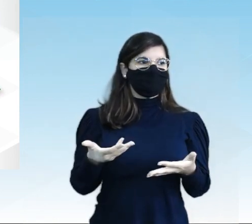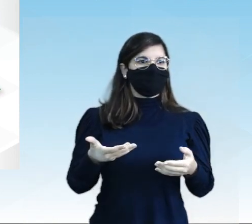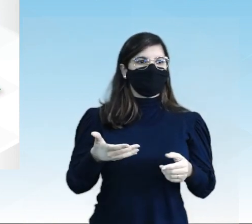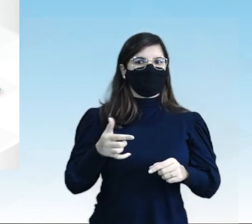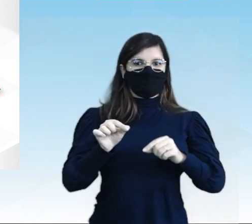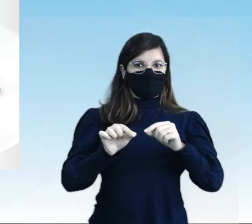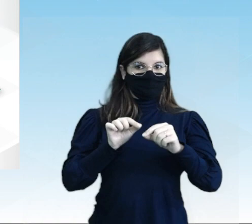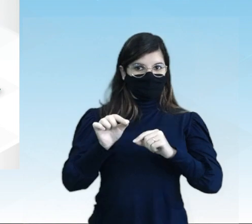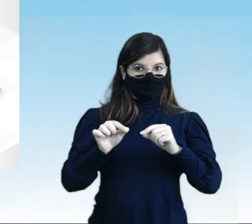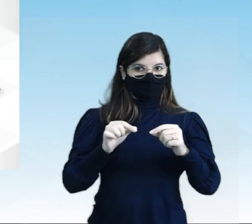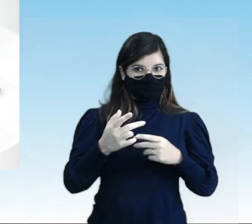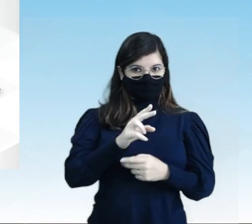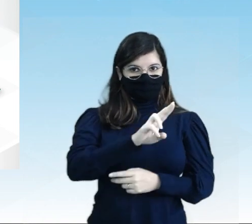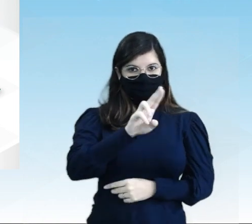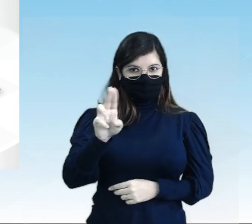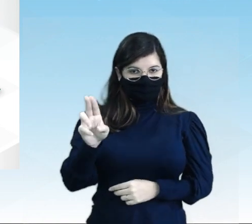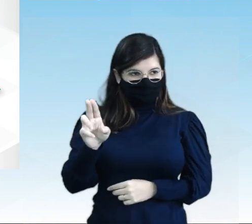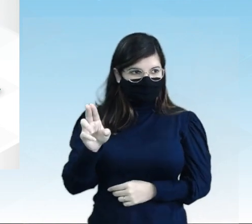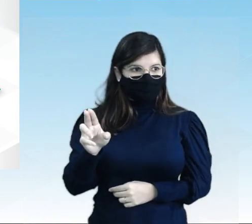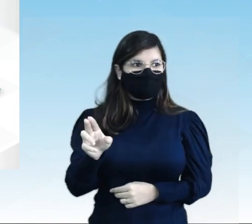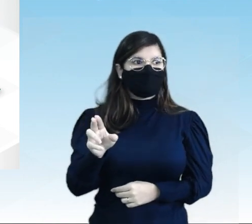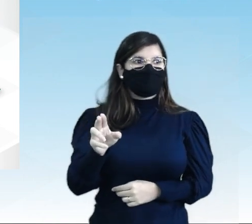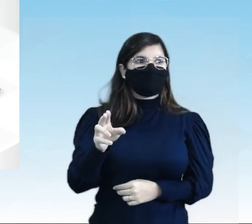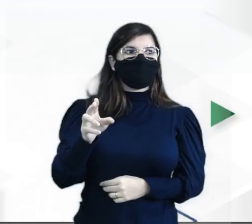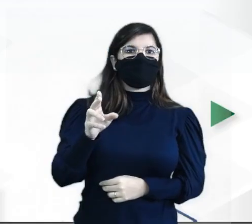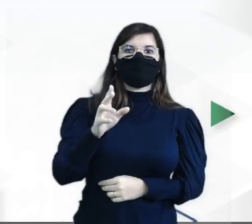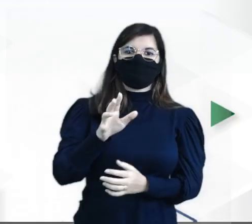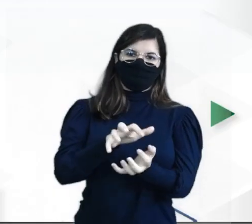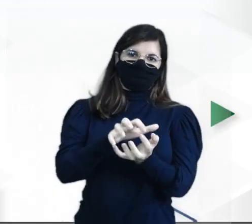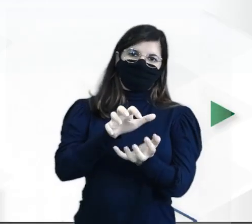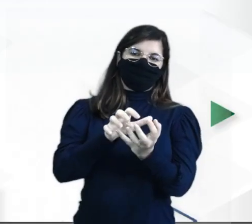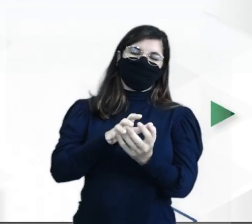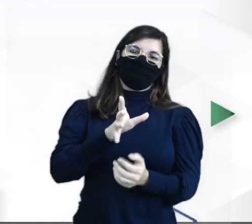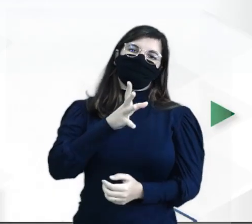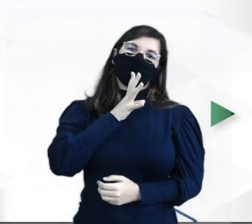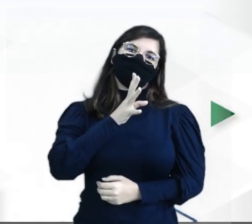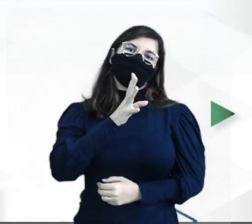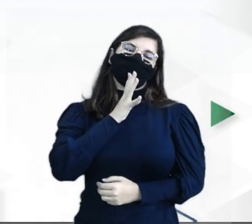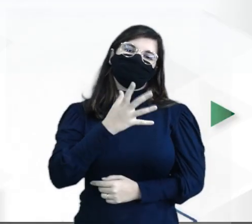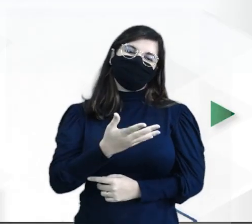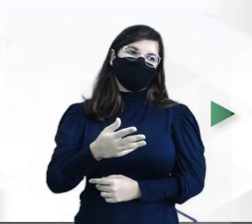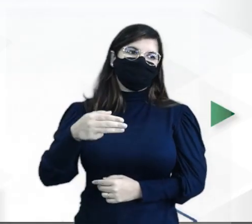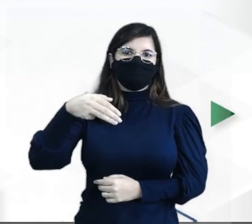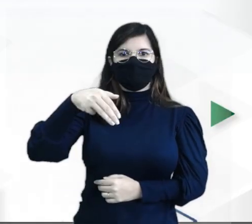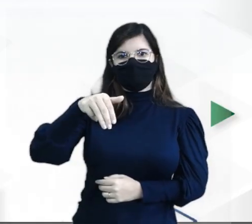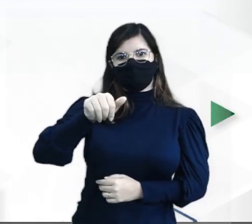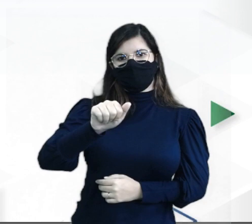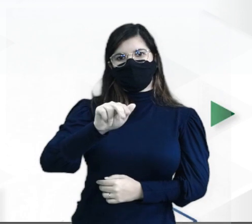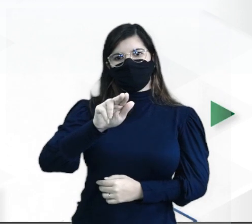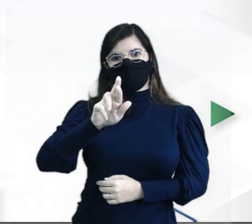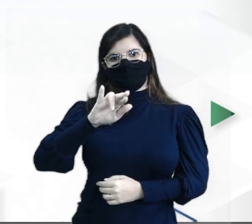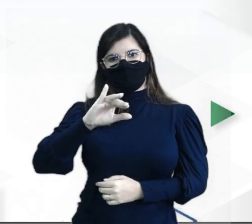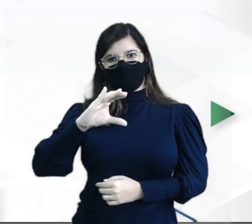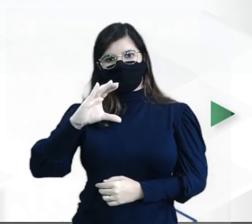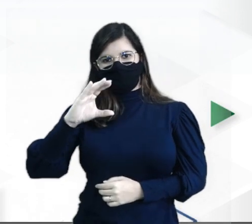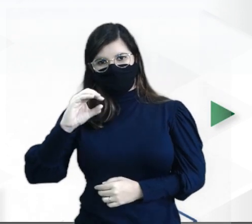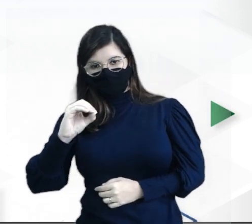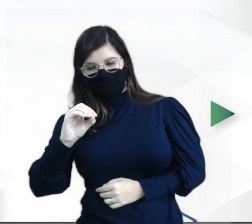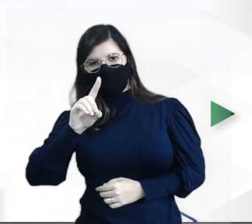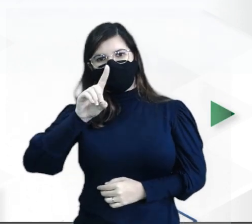não é à toa que esse nome não é conhecido na boca do Pernambucano não é por acaso Maurício de Nassau